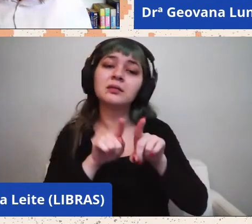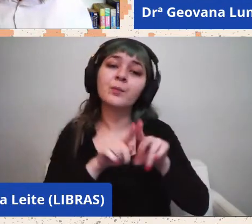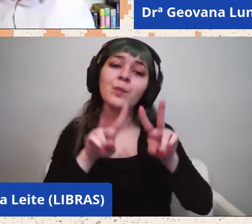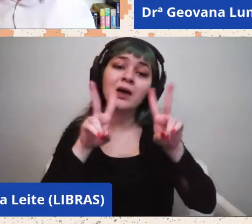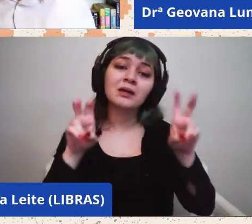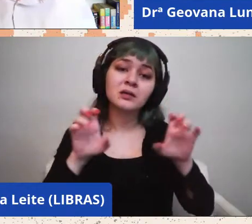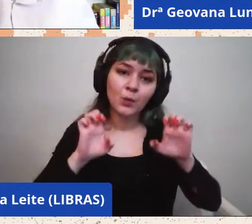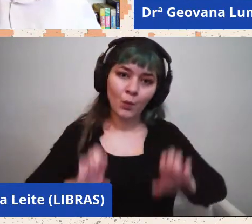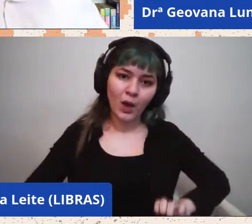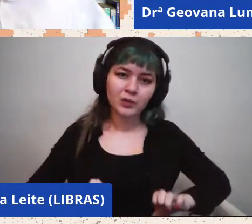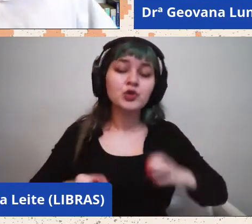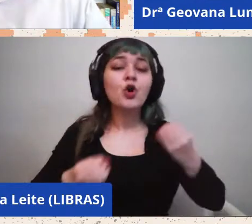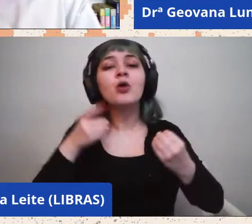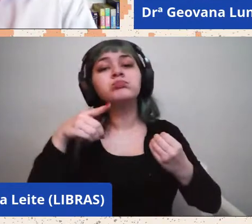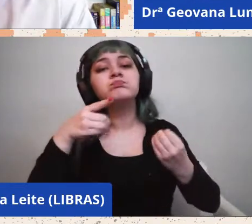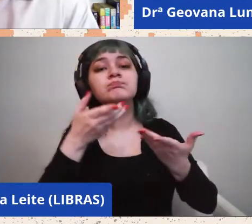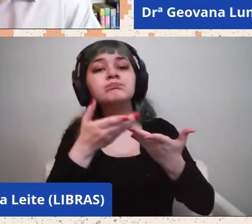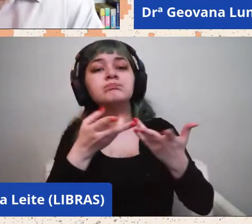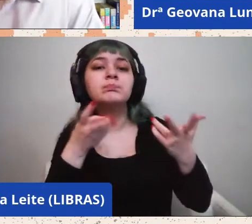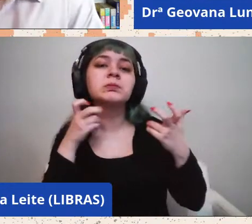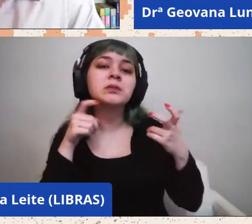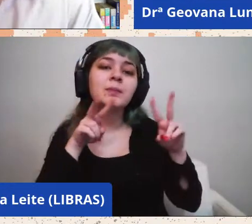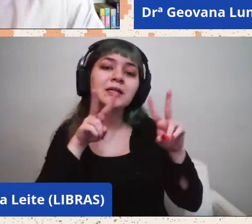você tem visto essa questão.